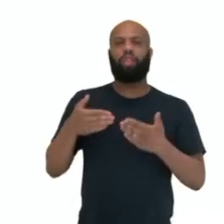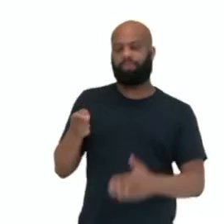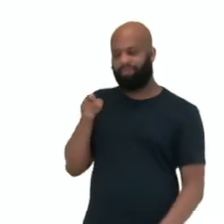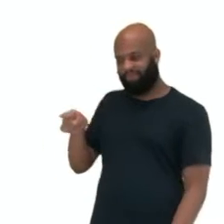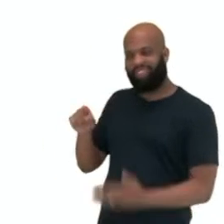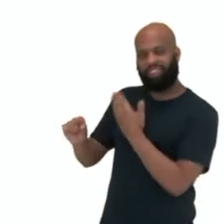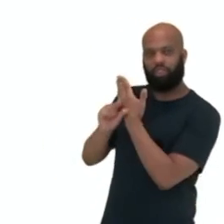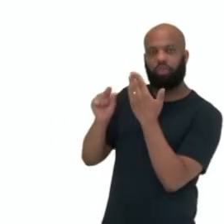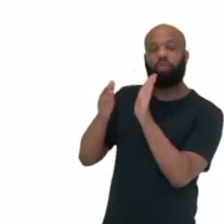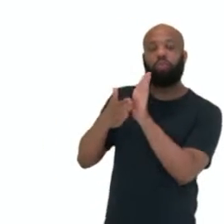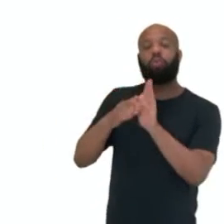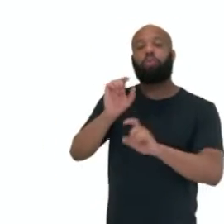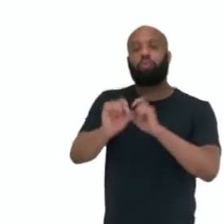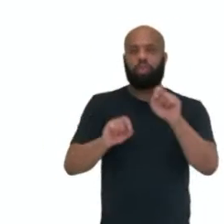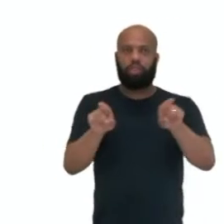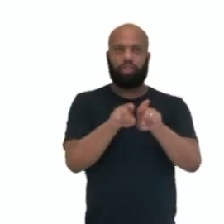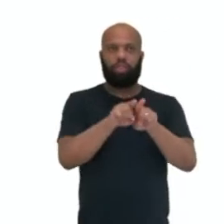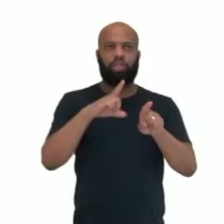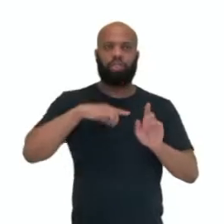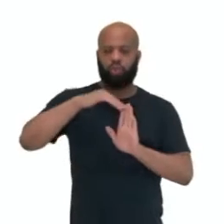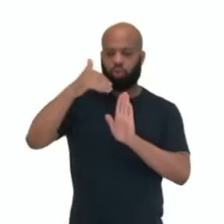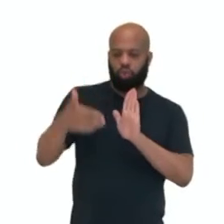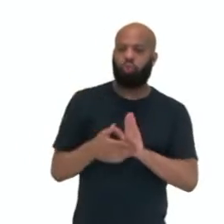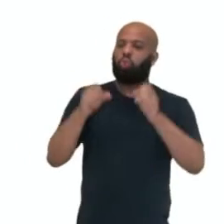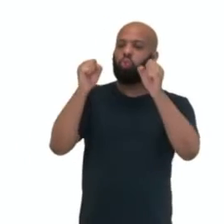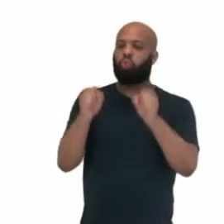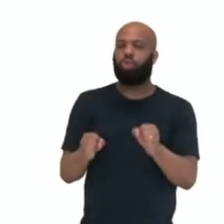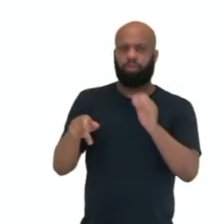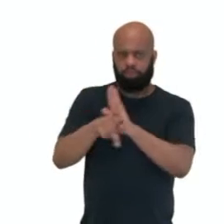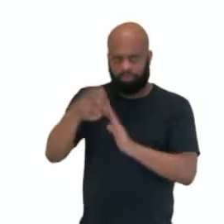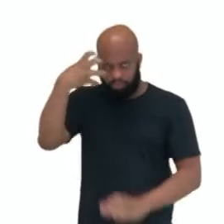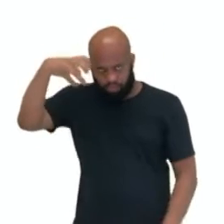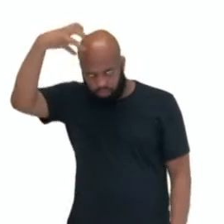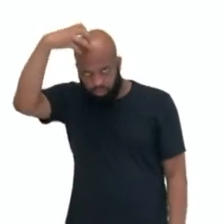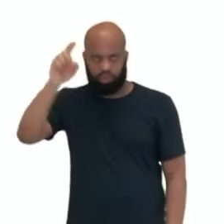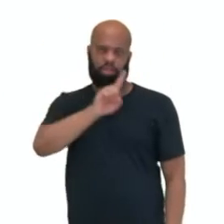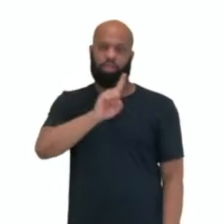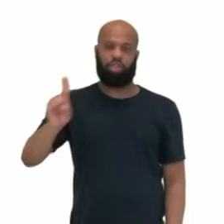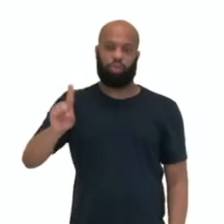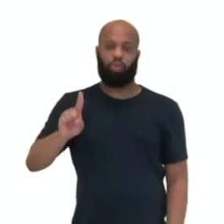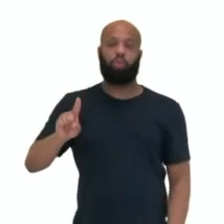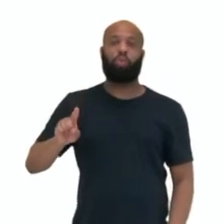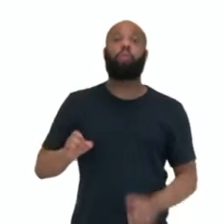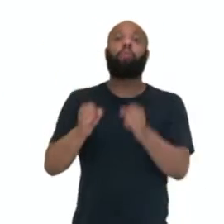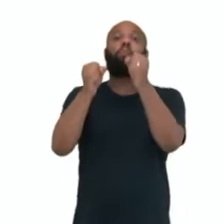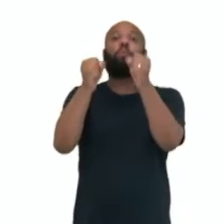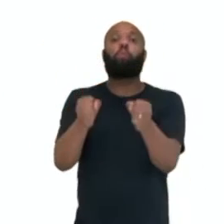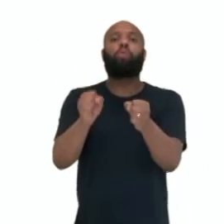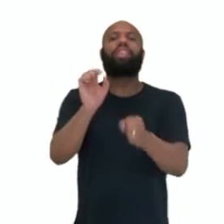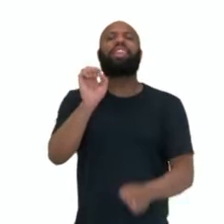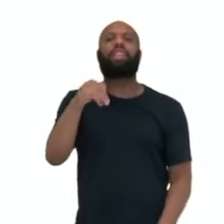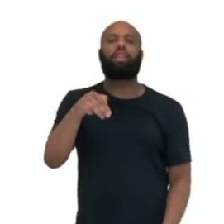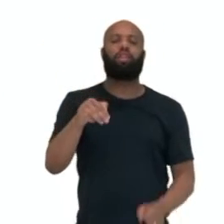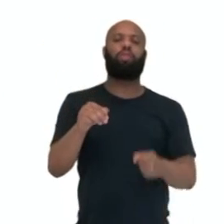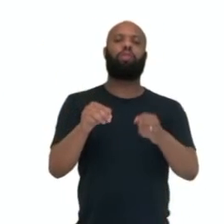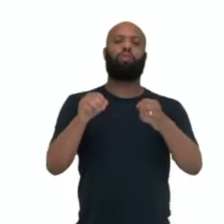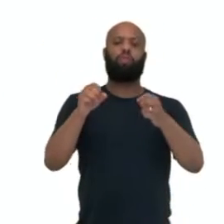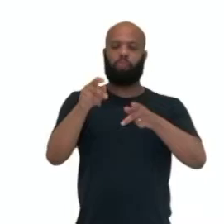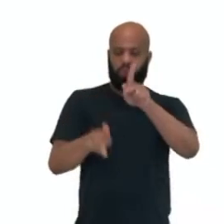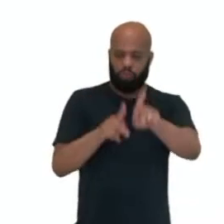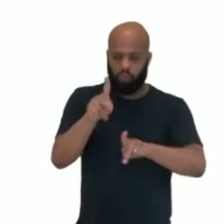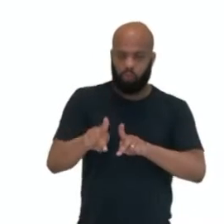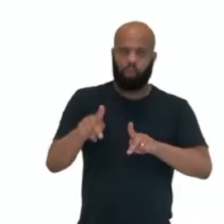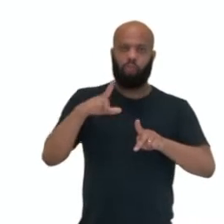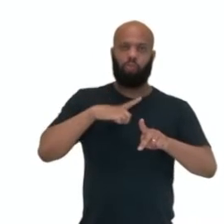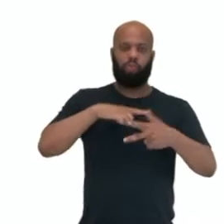Montesquieu propôs que toda a fonte de poder não está no rei, mas no povo, e assim dividiu o Estado em 3 poderes